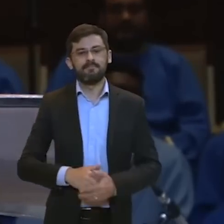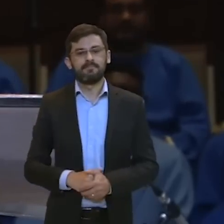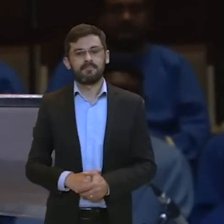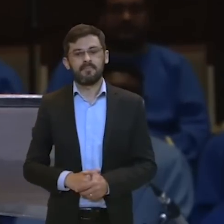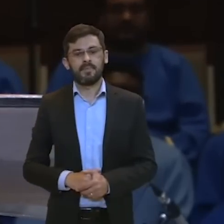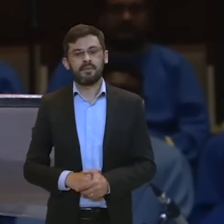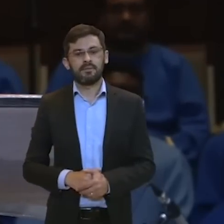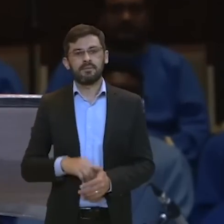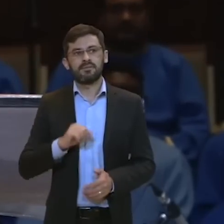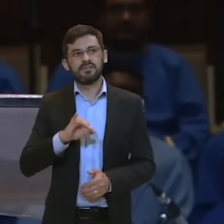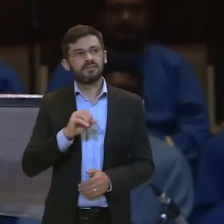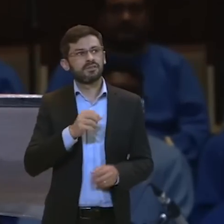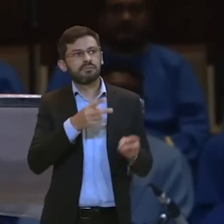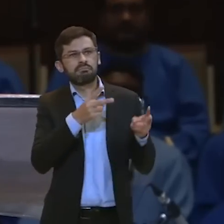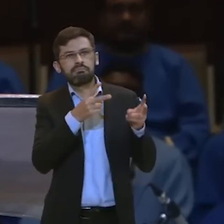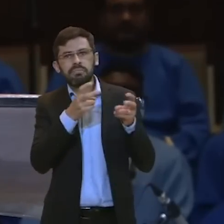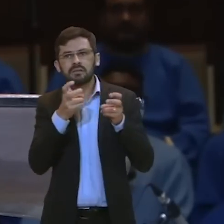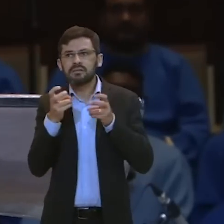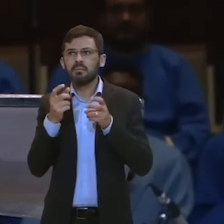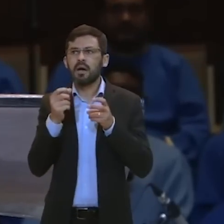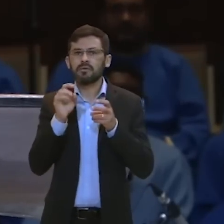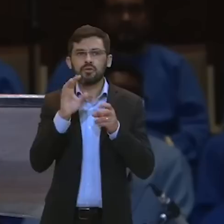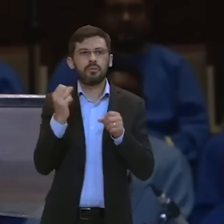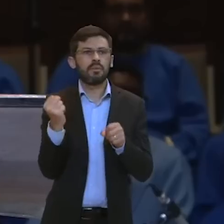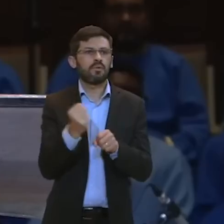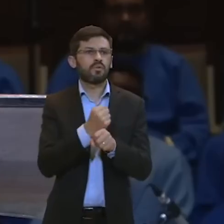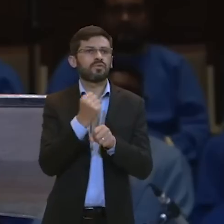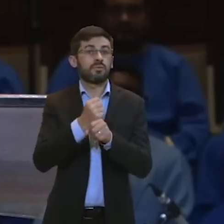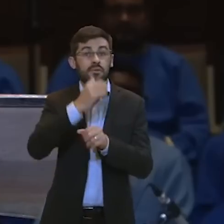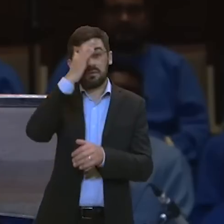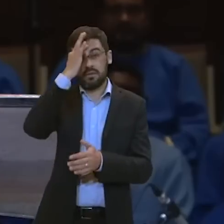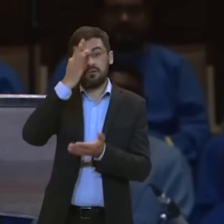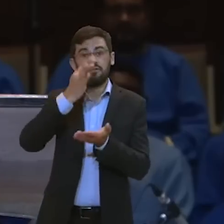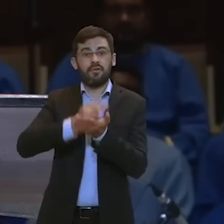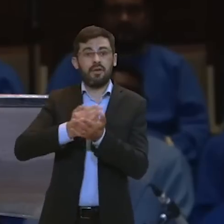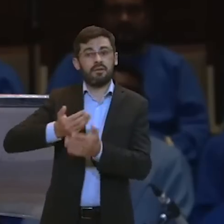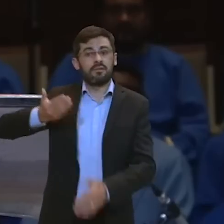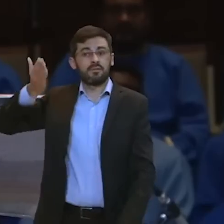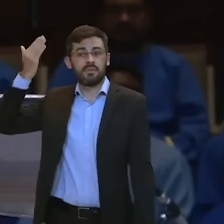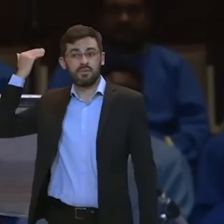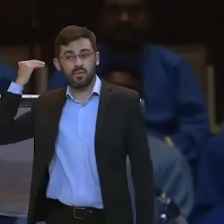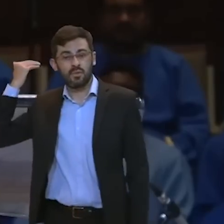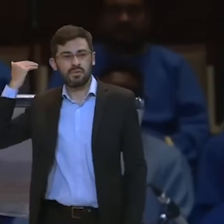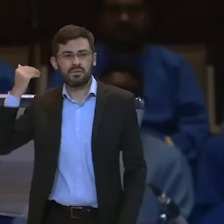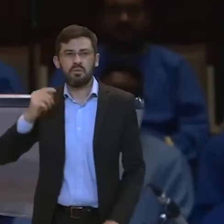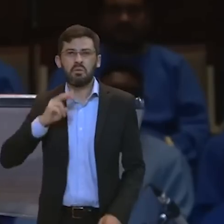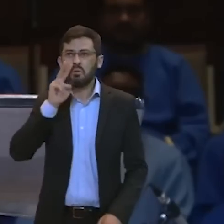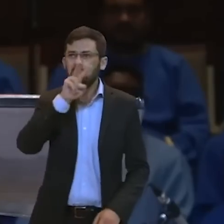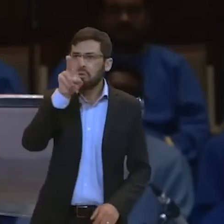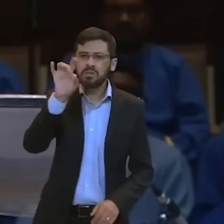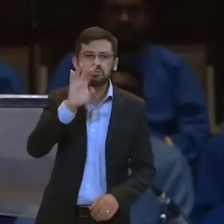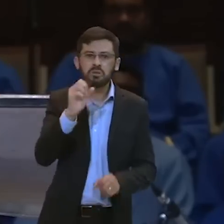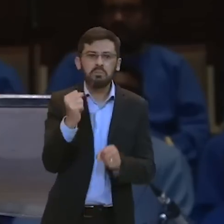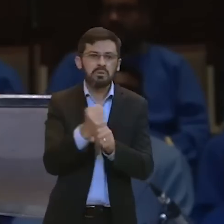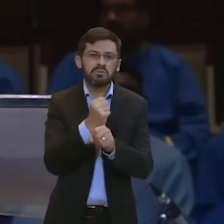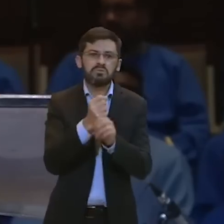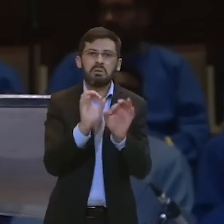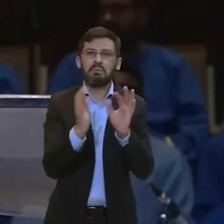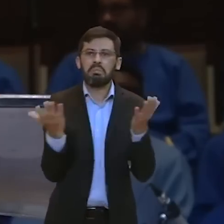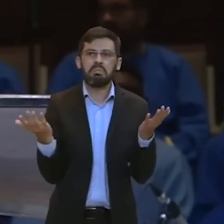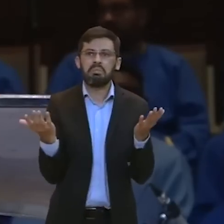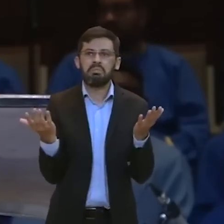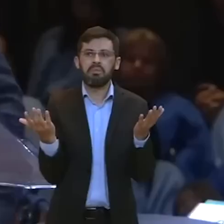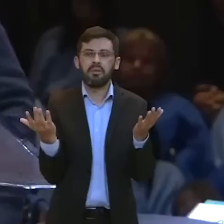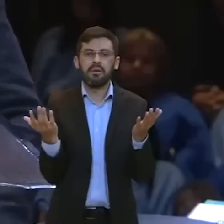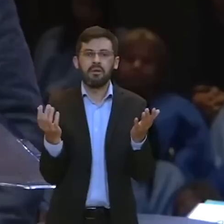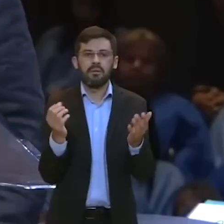Se isso é um monumento à fé dos antigos, e não o lugar do teu encontro, então está faltando alguma